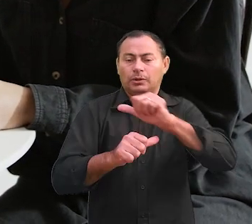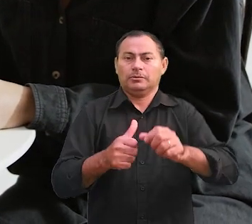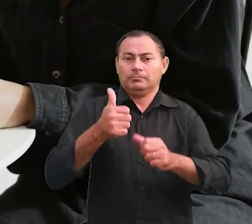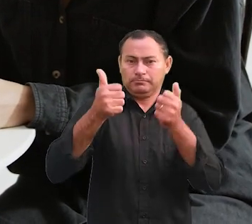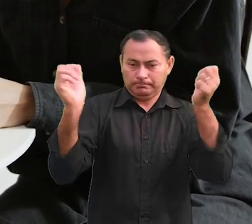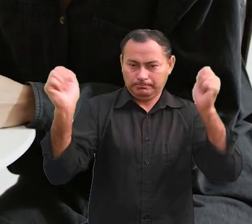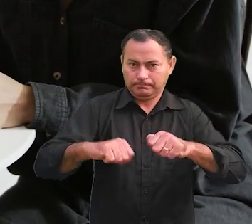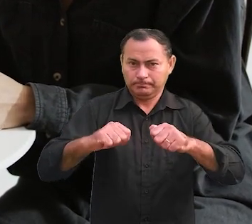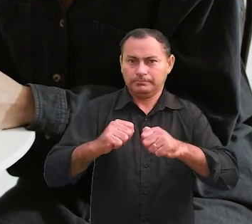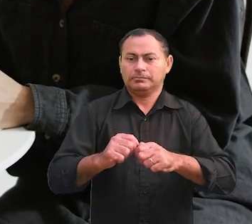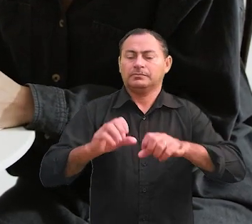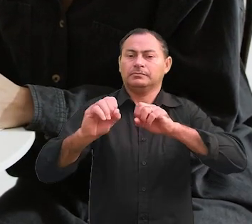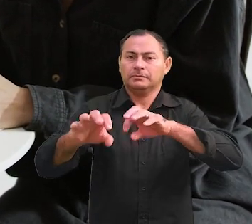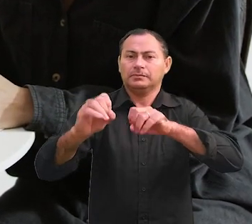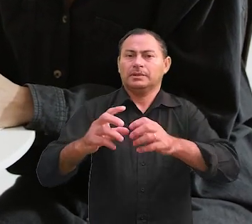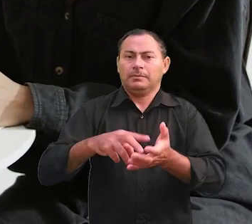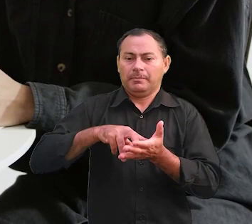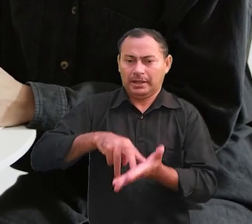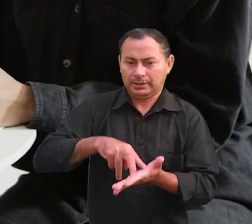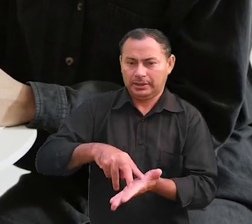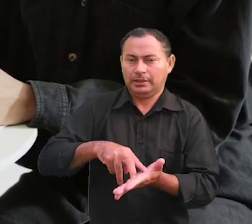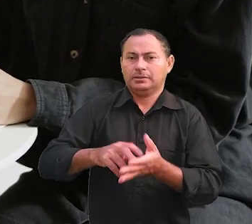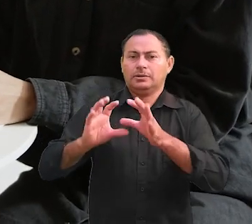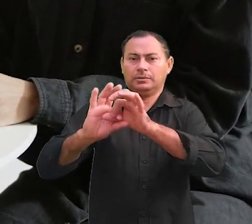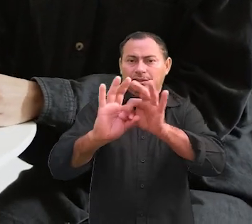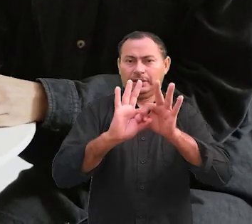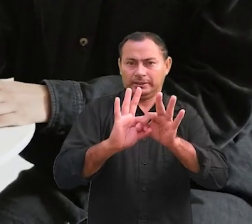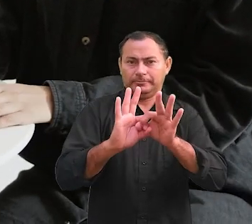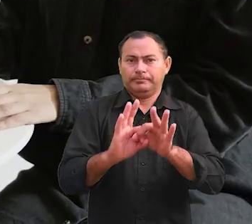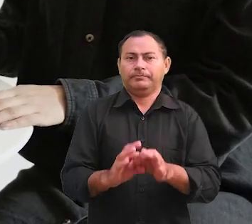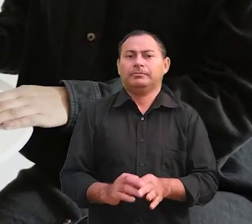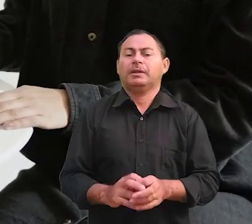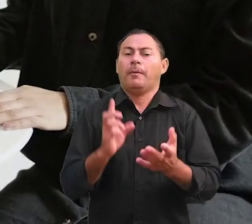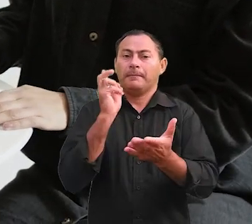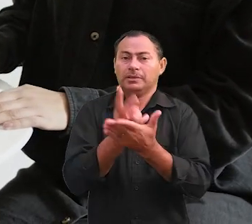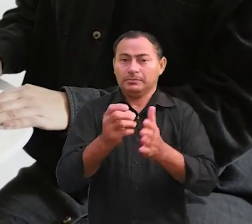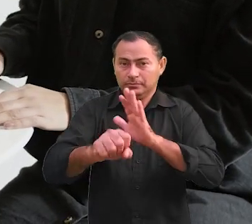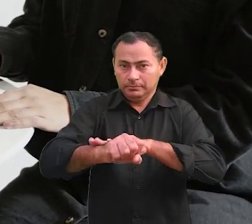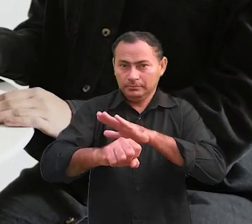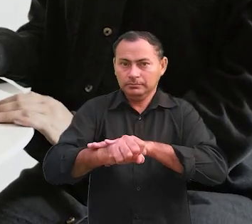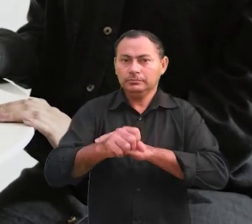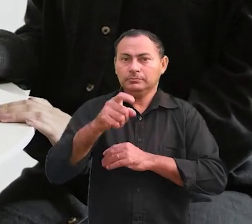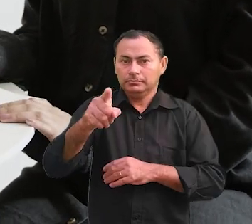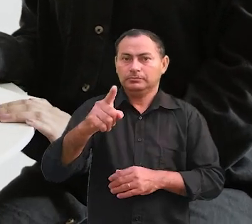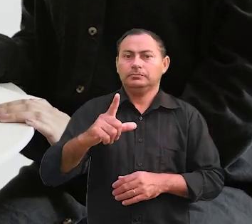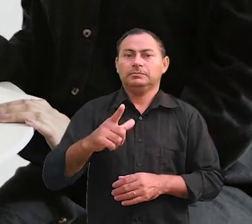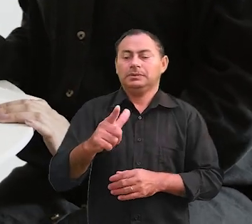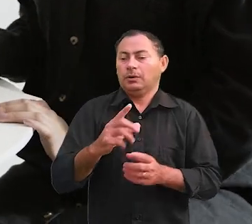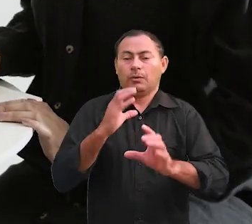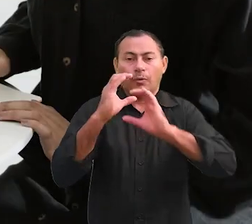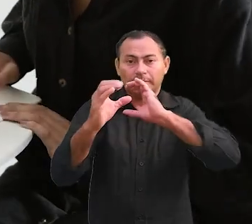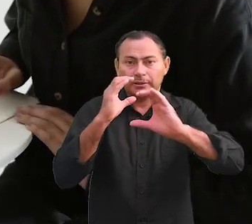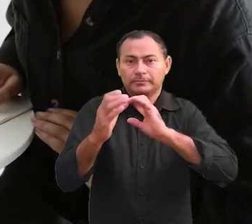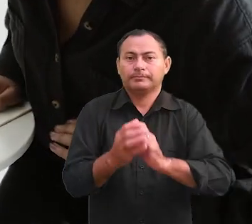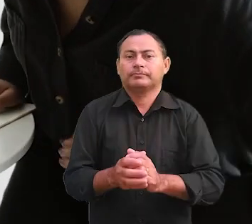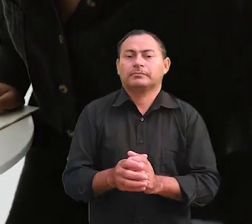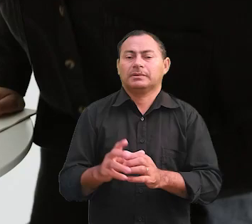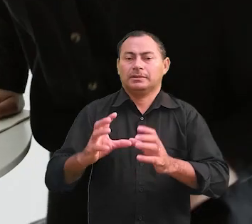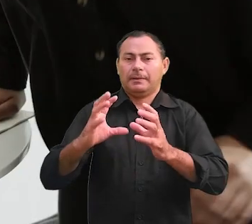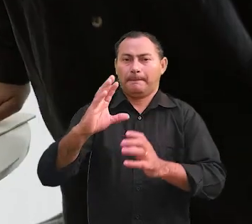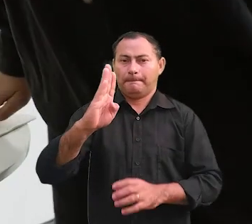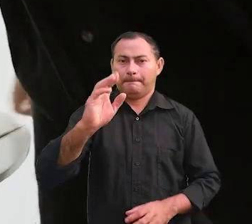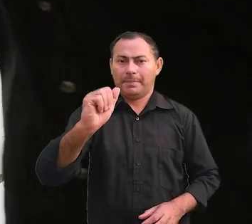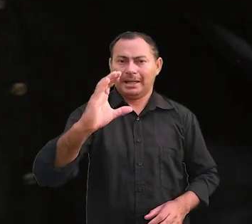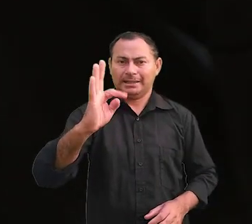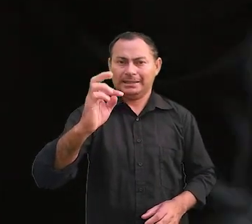que tornam possível trabalhar e manter essa unidade ao mesmo tempo se você não se comunica